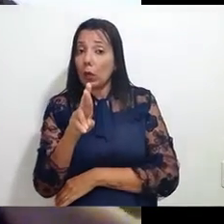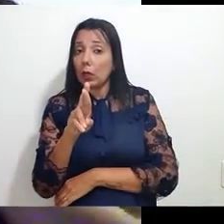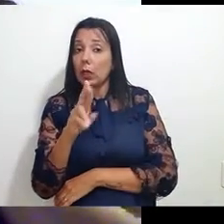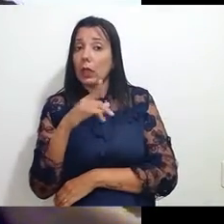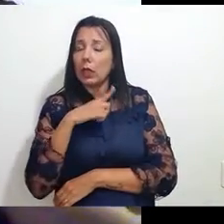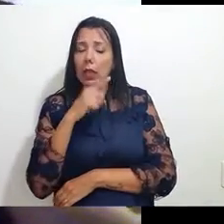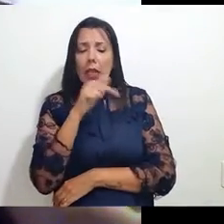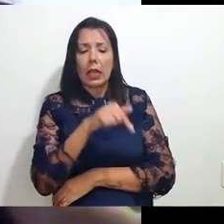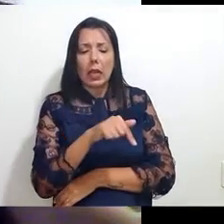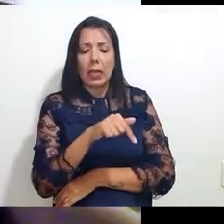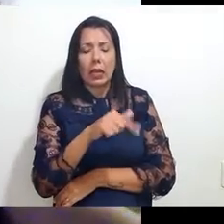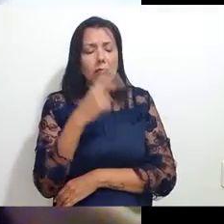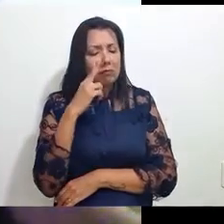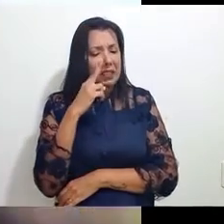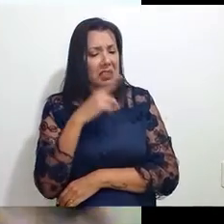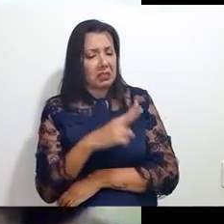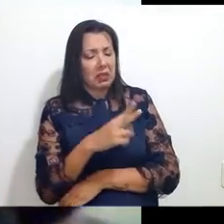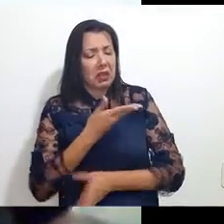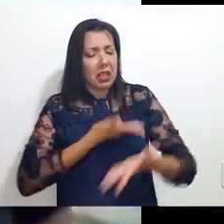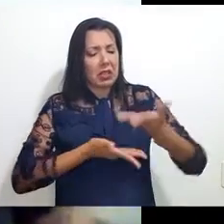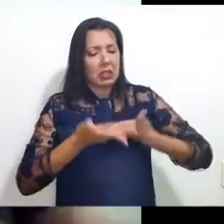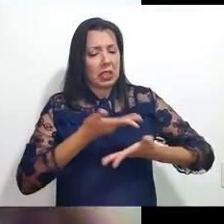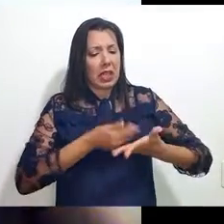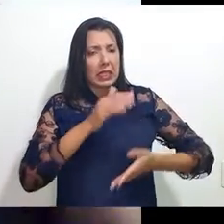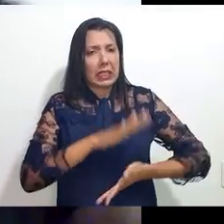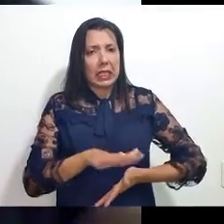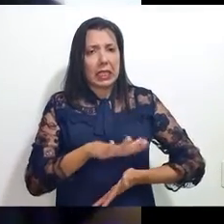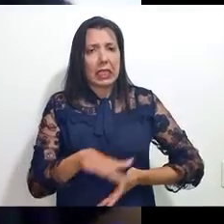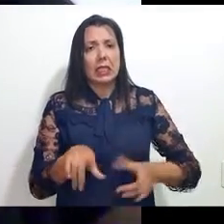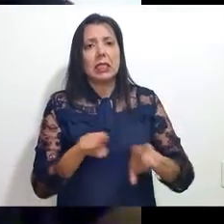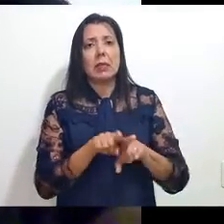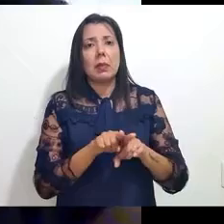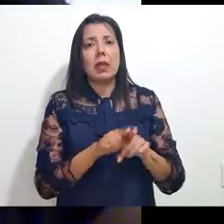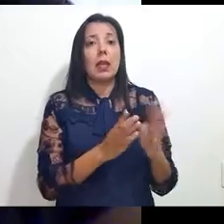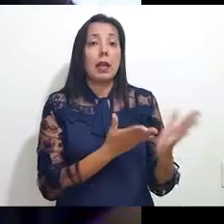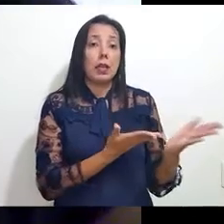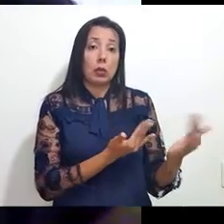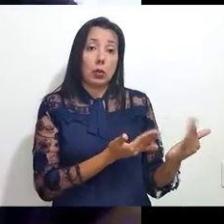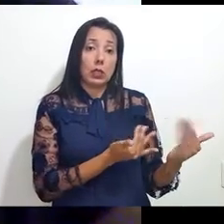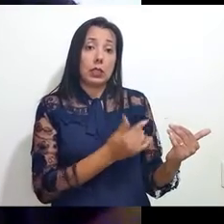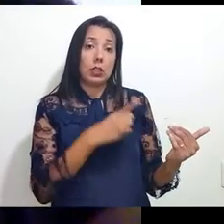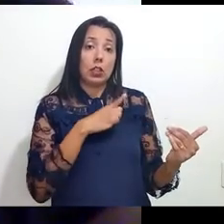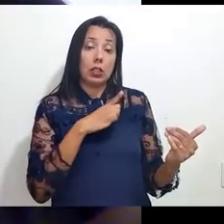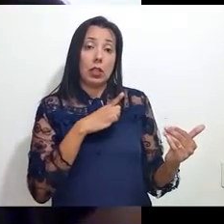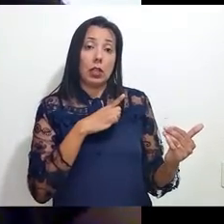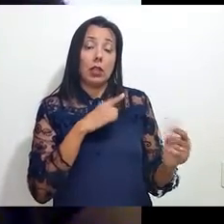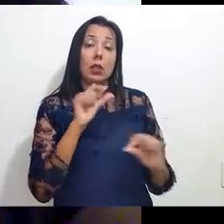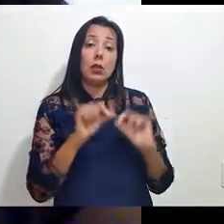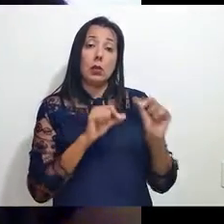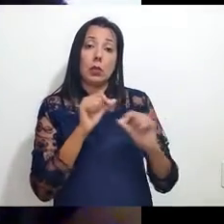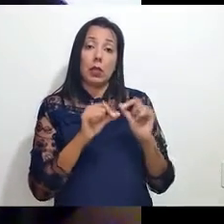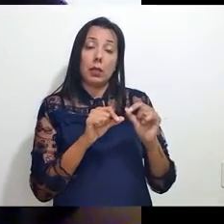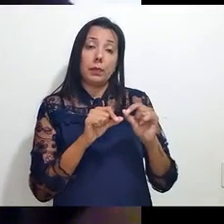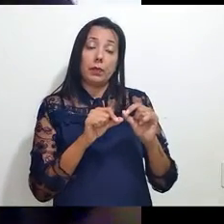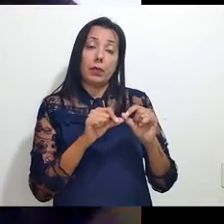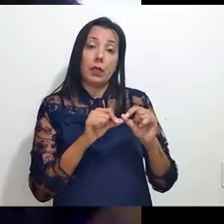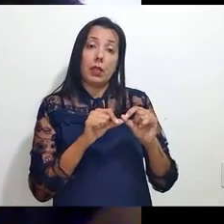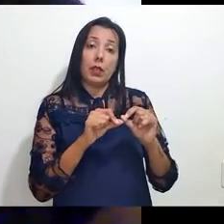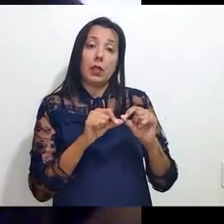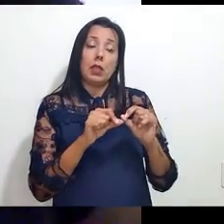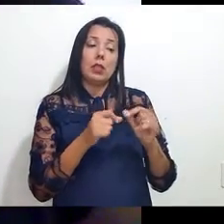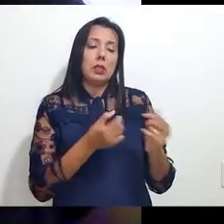que a escola não trate de temas relevantes da vida dos estudantes, que é a lei da